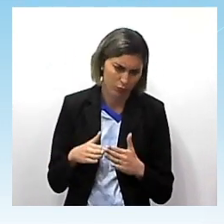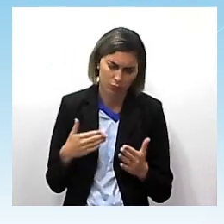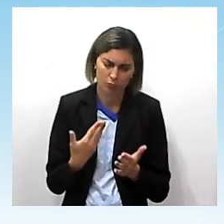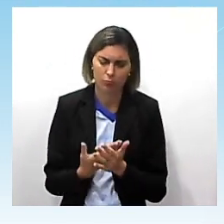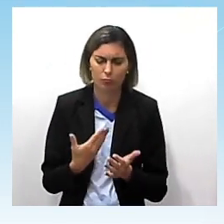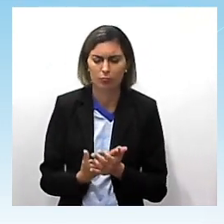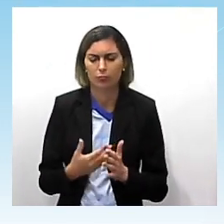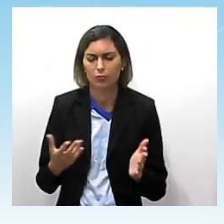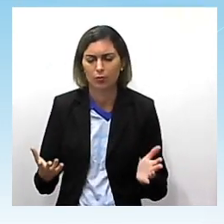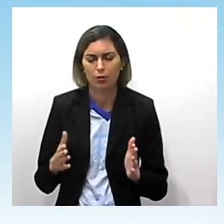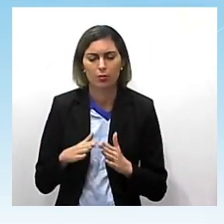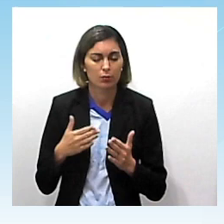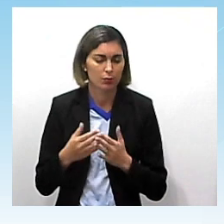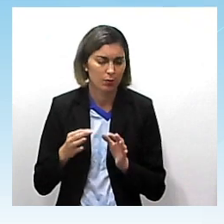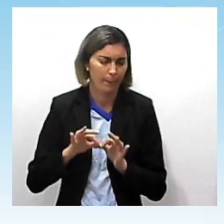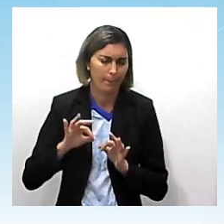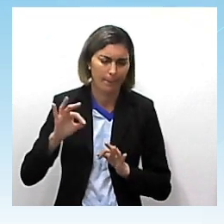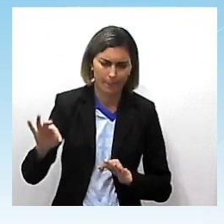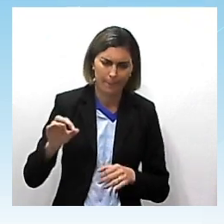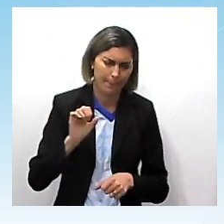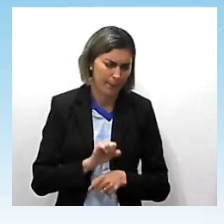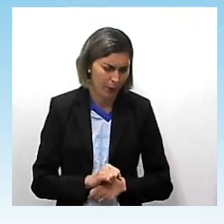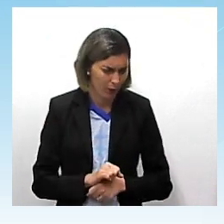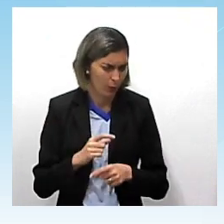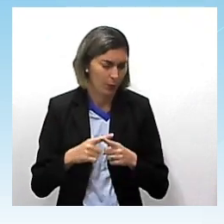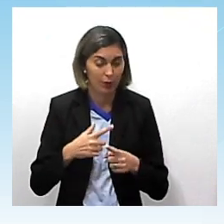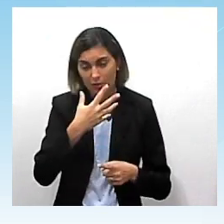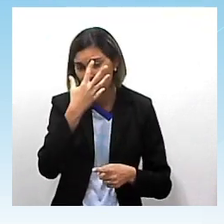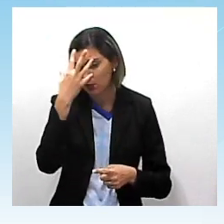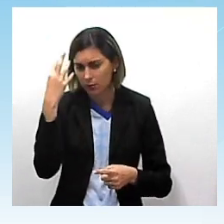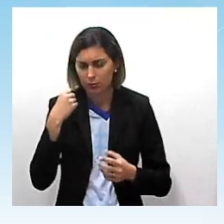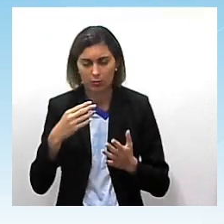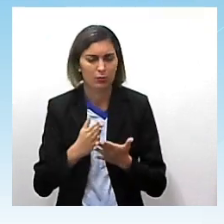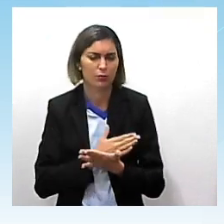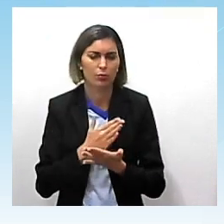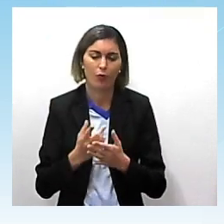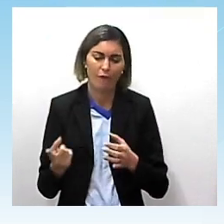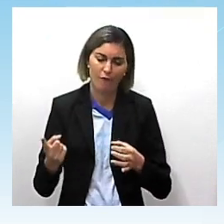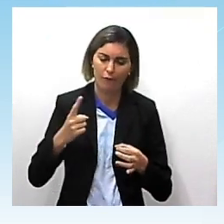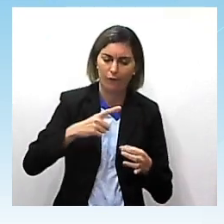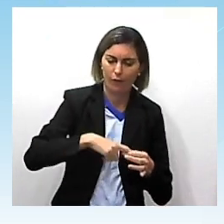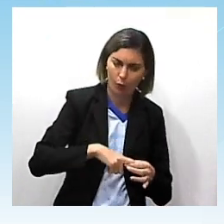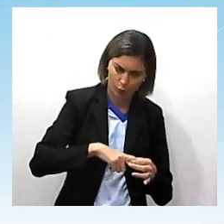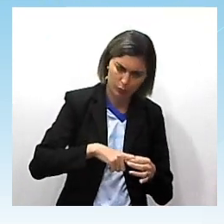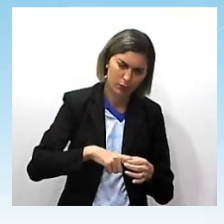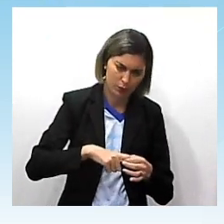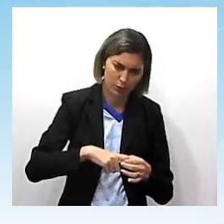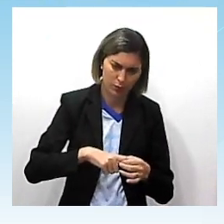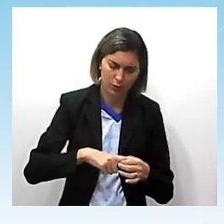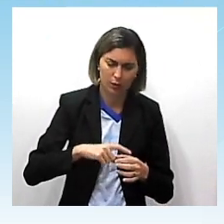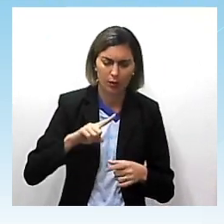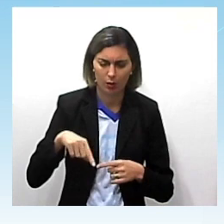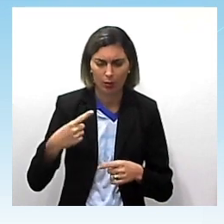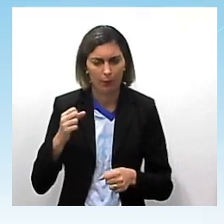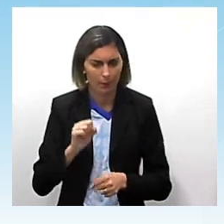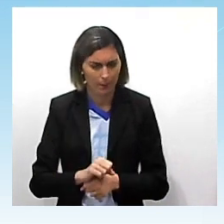livro. Caminhou uma certa distância, parou porque esqueceu os livros, ele volta e depois pega os livros